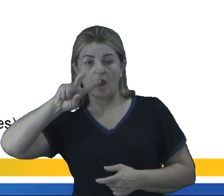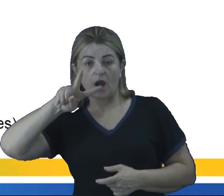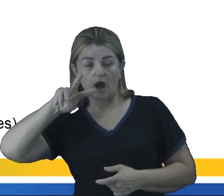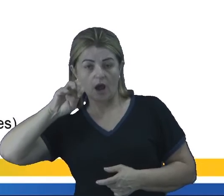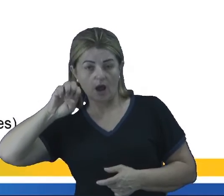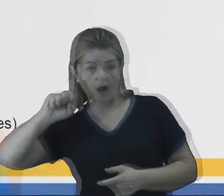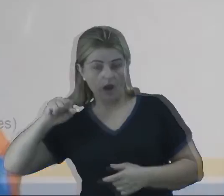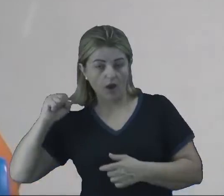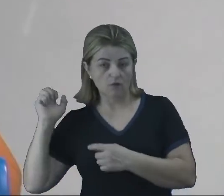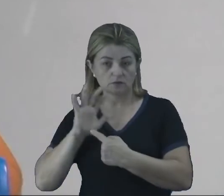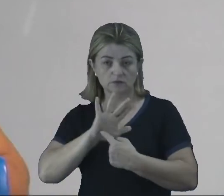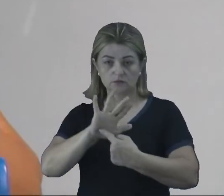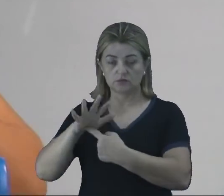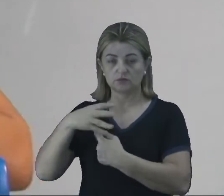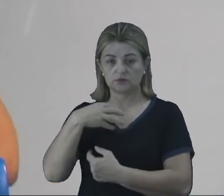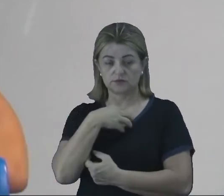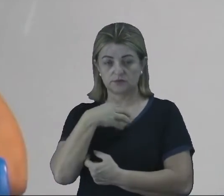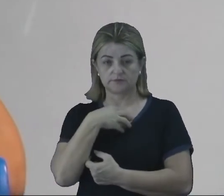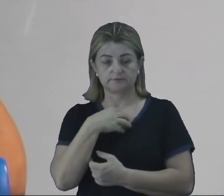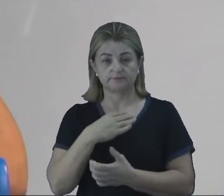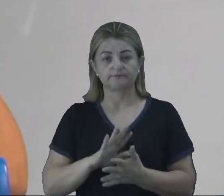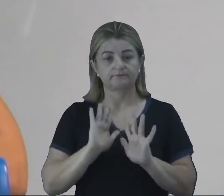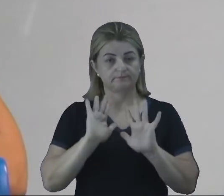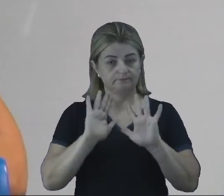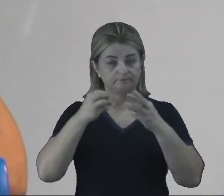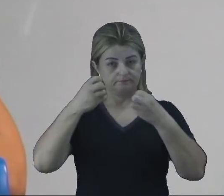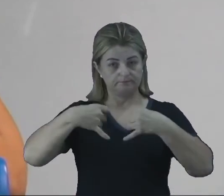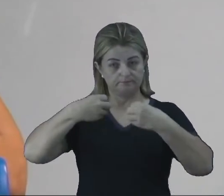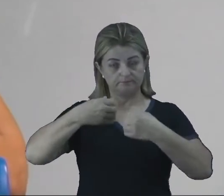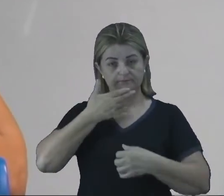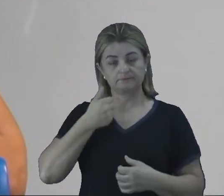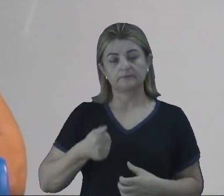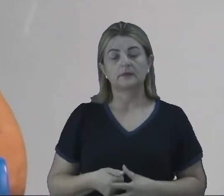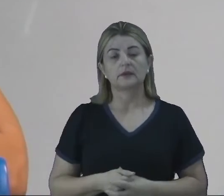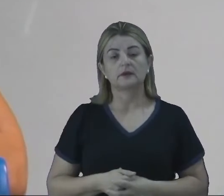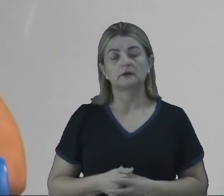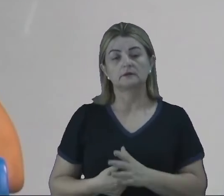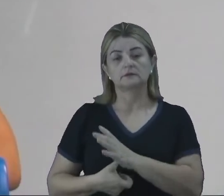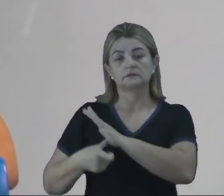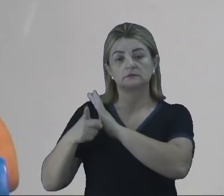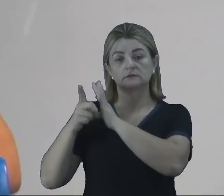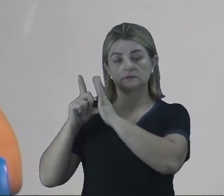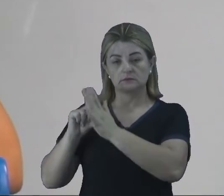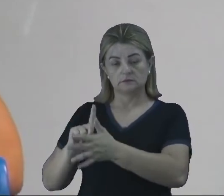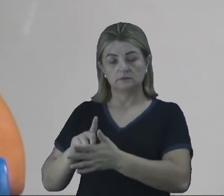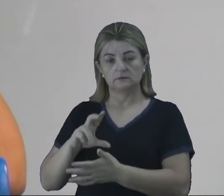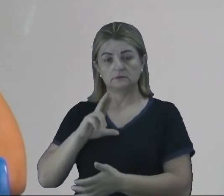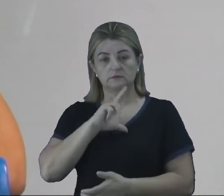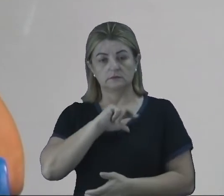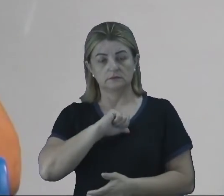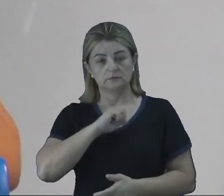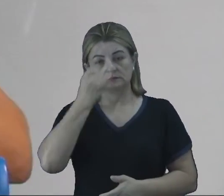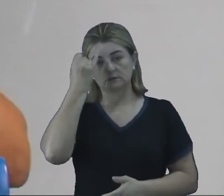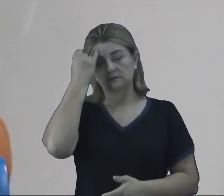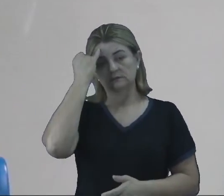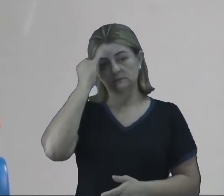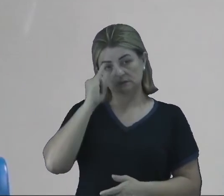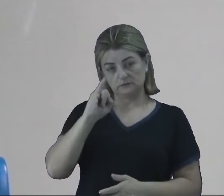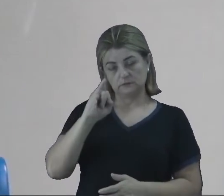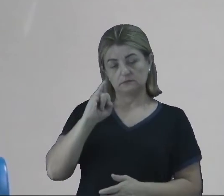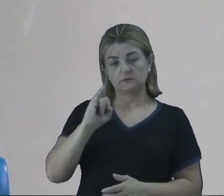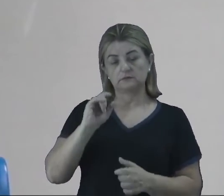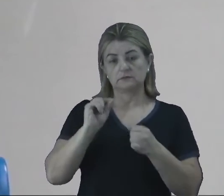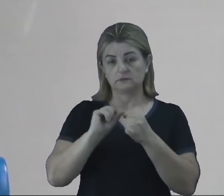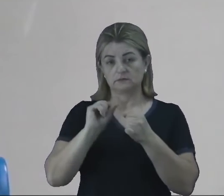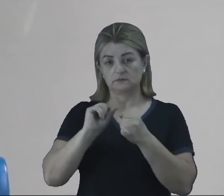muitas questões, então pode chegar, porque aqui você também consegue aprender e ter os gabaritos comentados, tá? Vamos falar